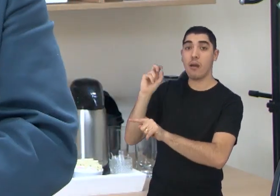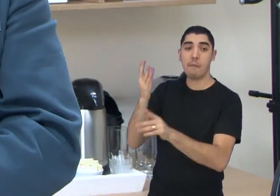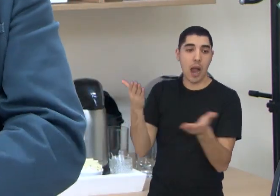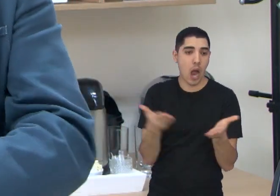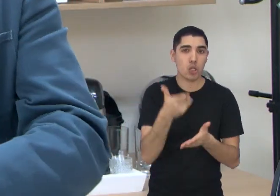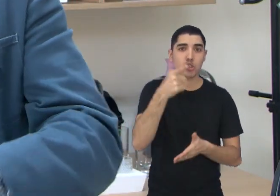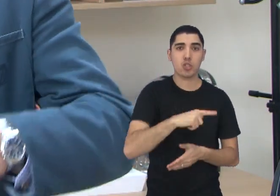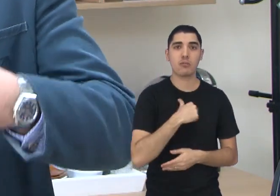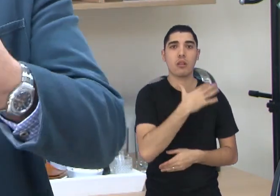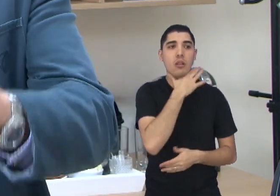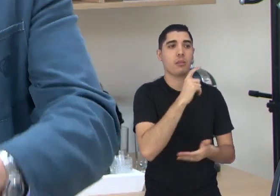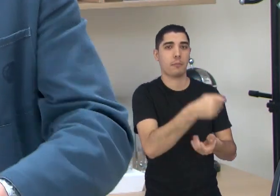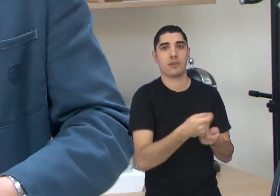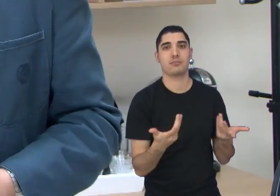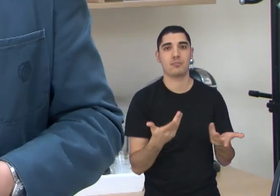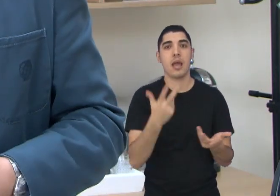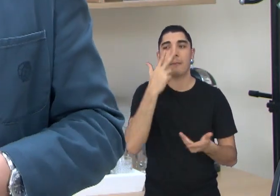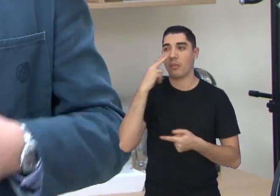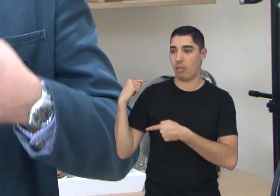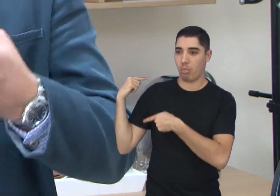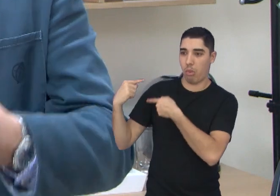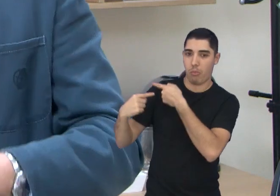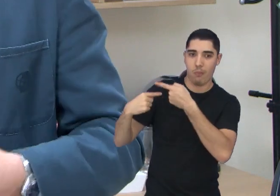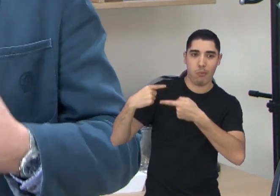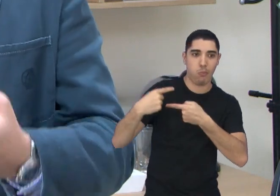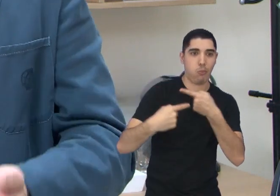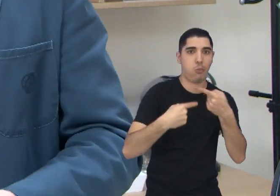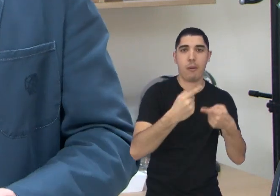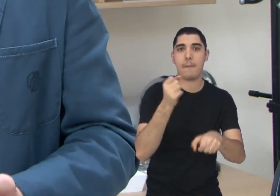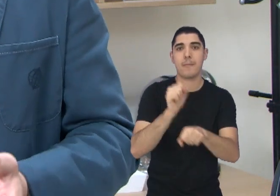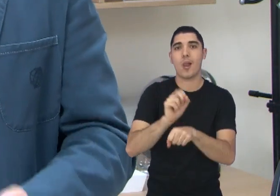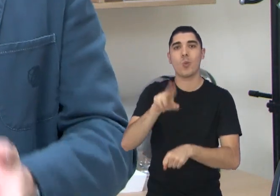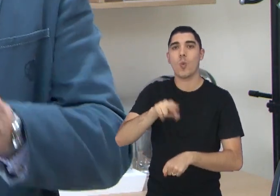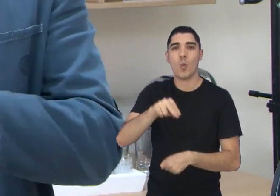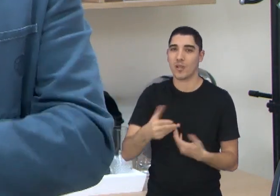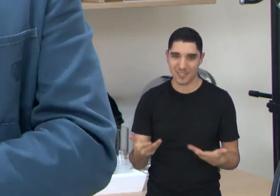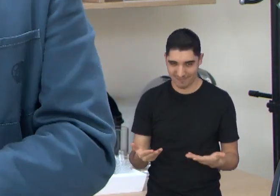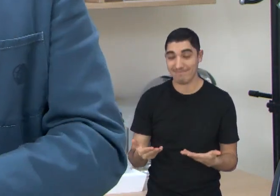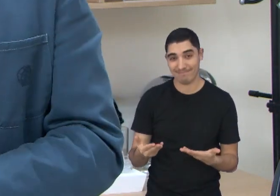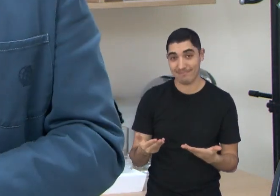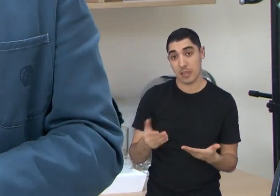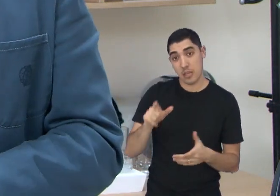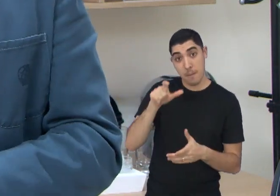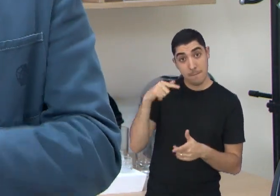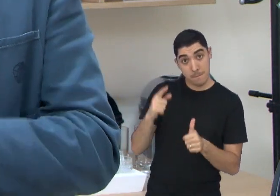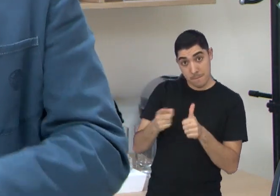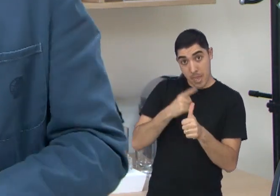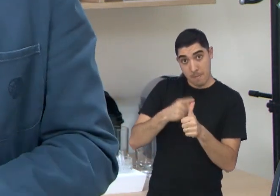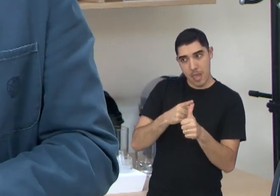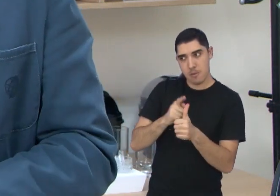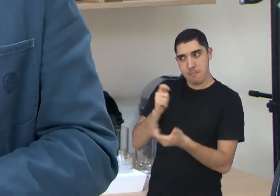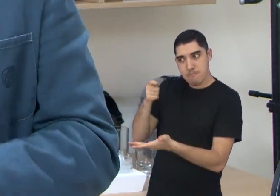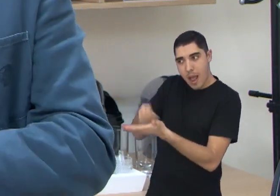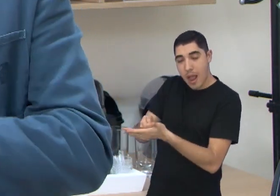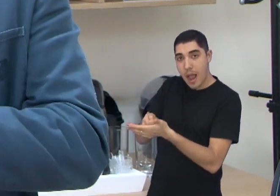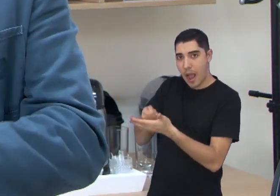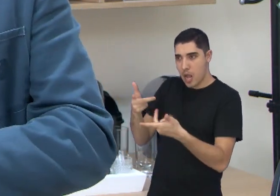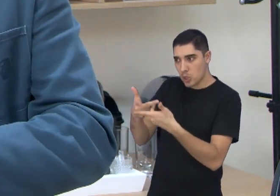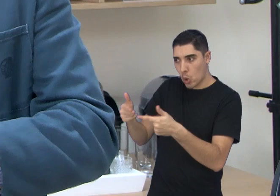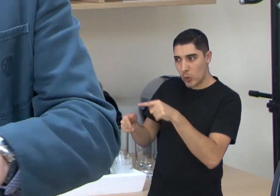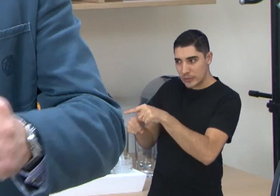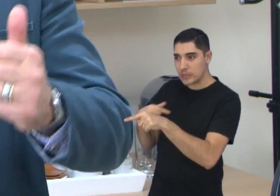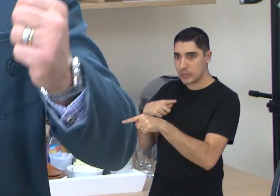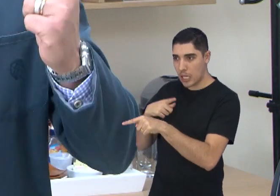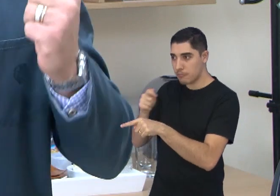agora. Então, isso vai ter um efeito bola de neve e a pessoa vai ficar sempre devendo. Então, tem que cumprir com os compromissos atuais, ver o